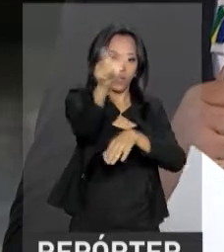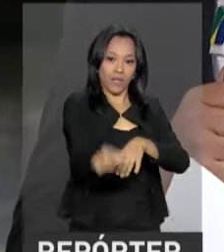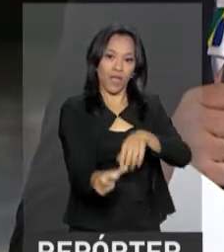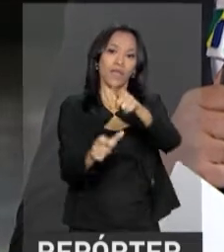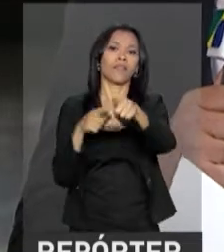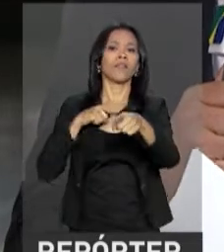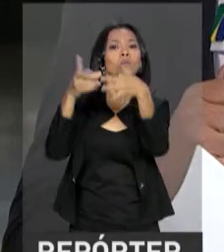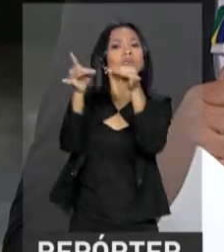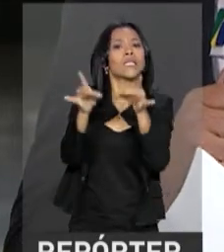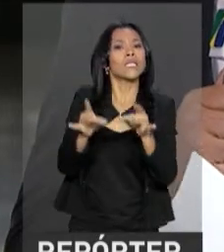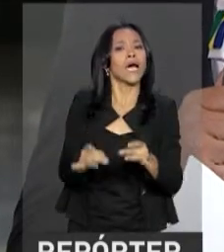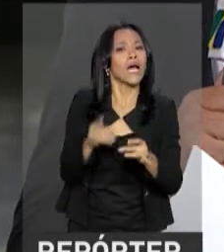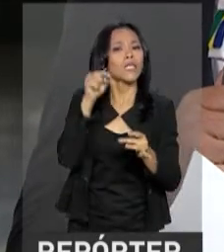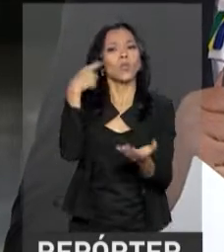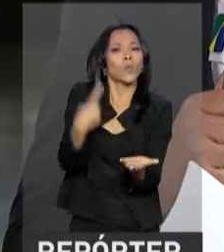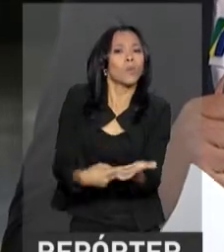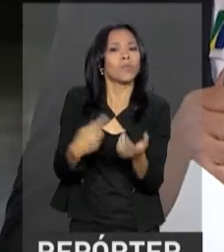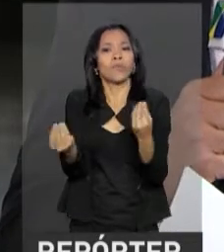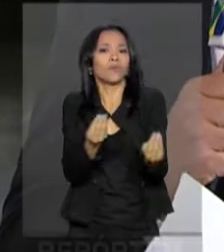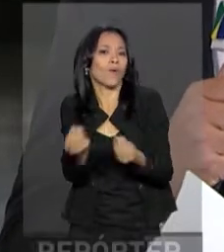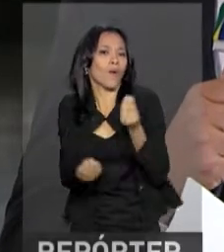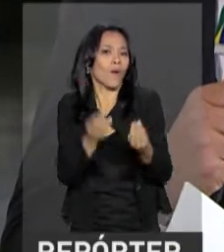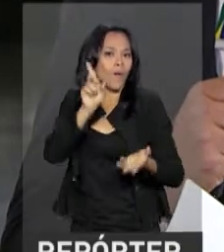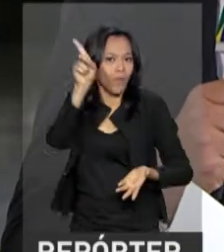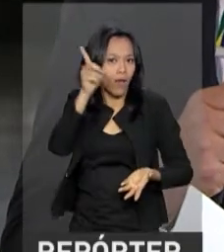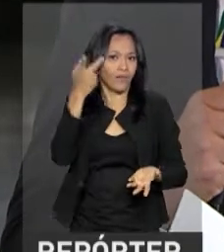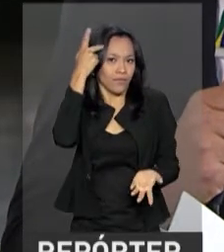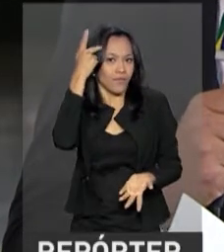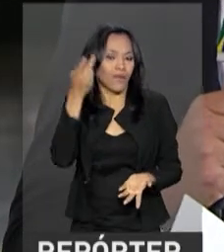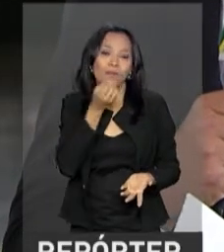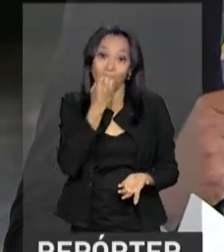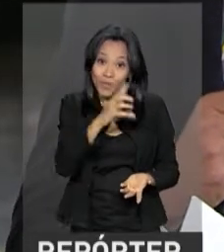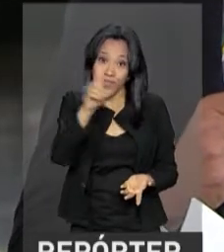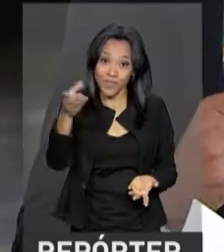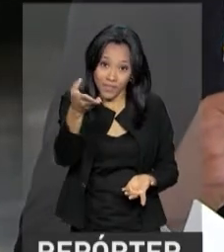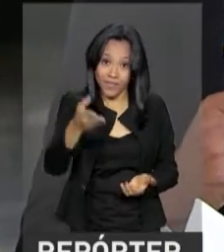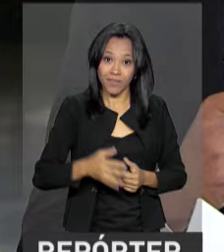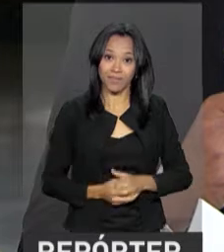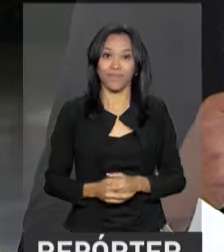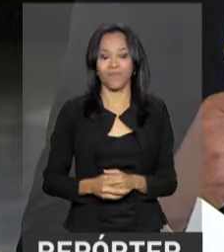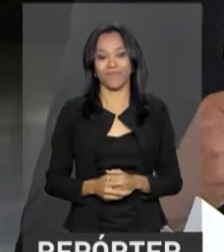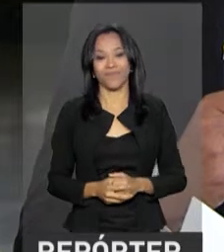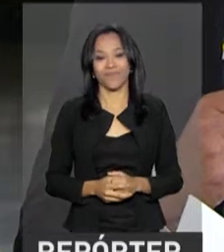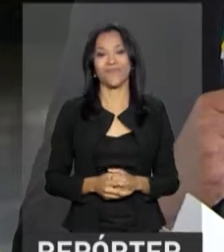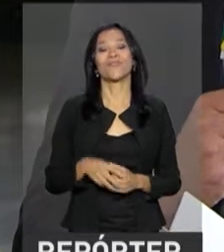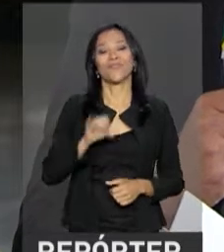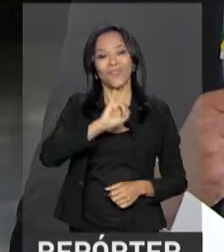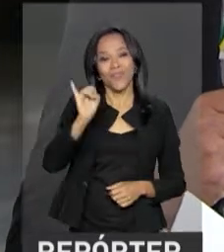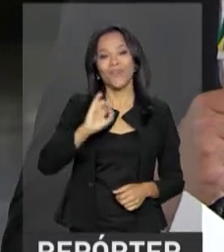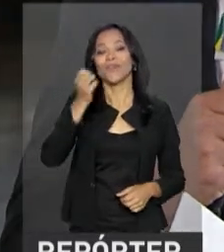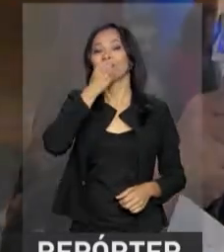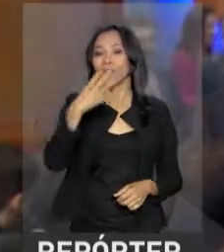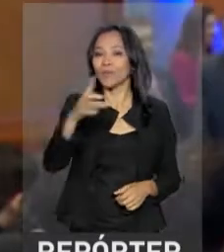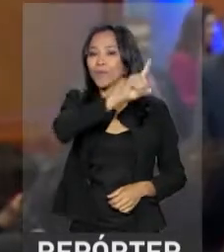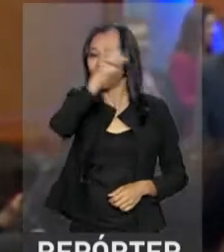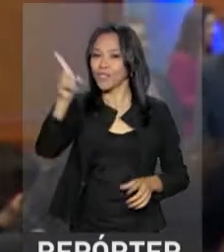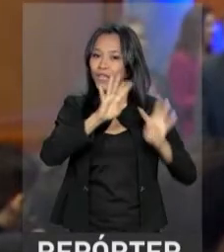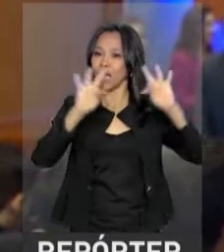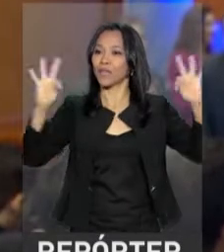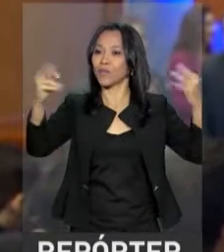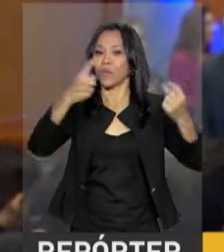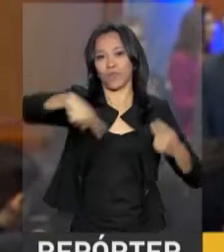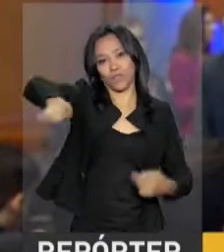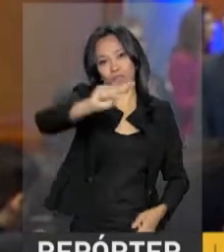tem os detalhes dessa agenda do presidente olá luana bom dia lá ney bom dia bom dia a todos que nos acompanham